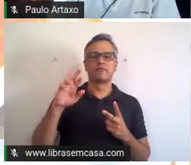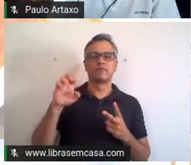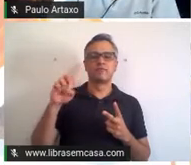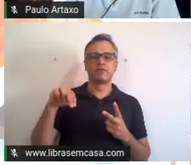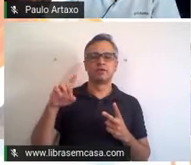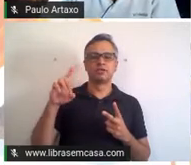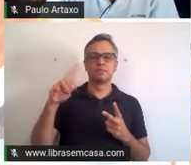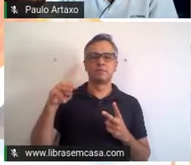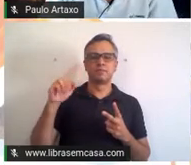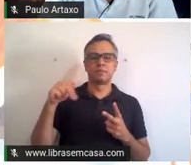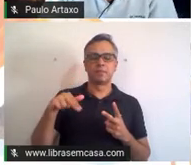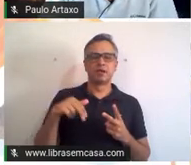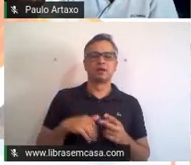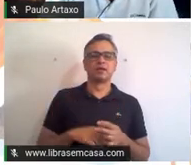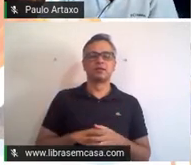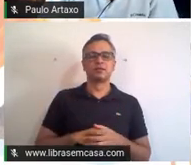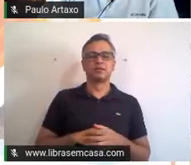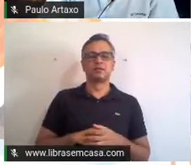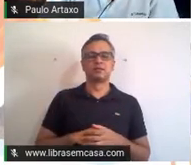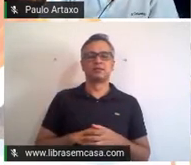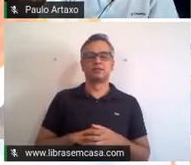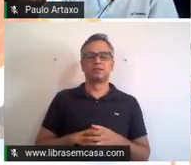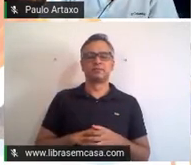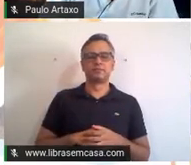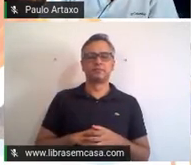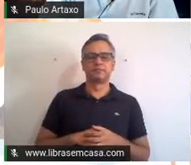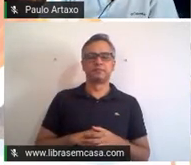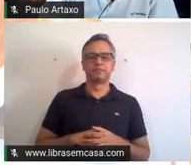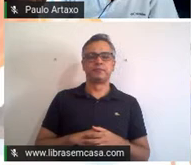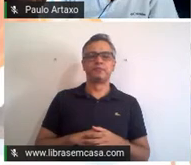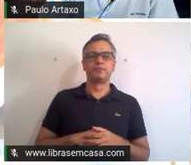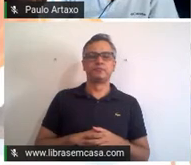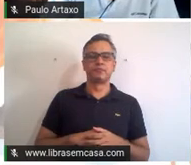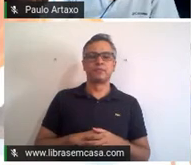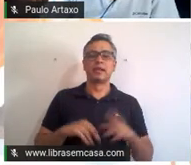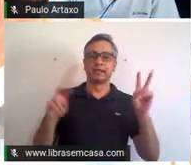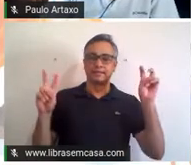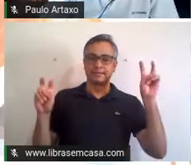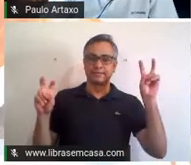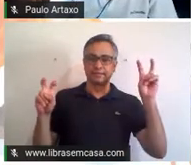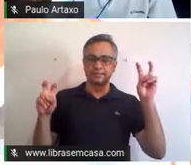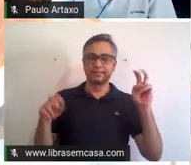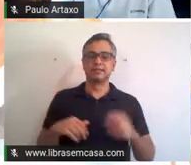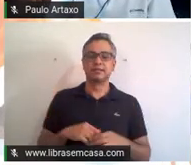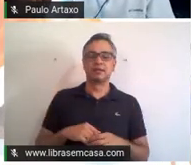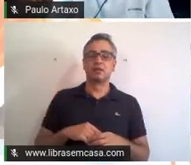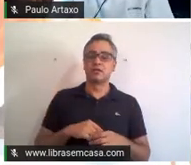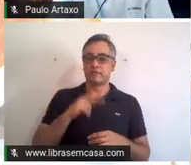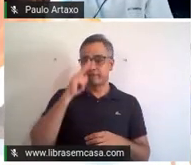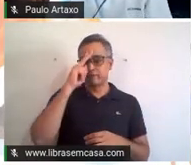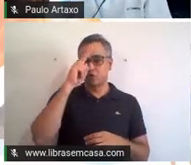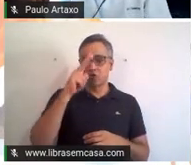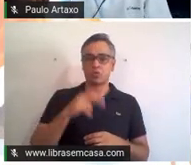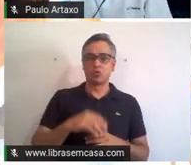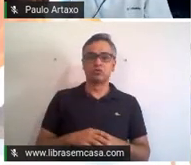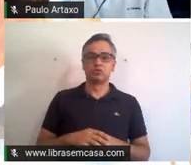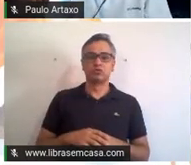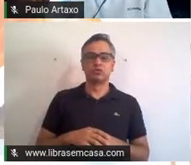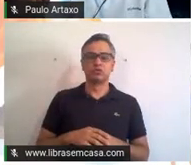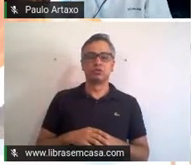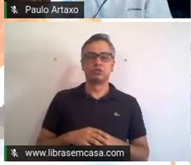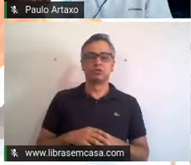enfim. Acho que é uma citação muito forte que realmente mostra que, acho